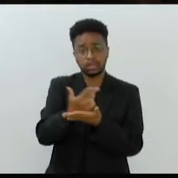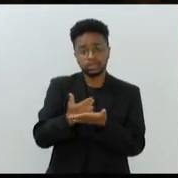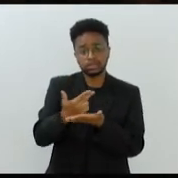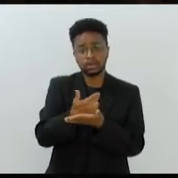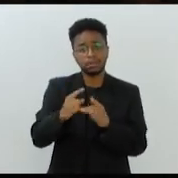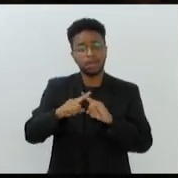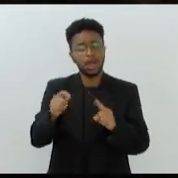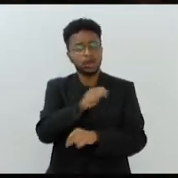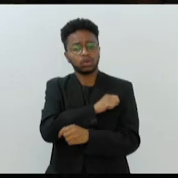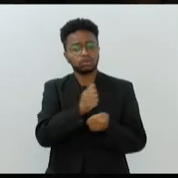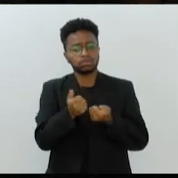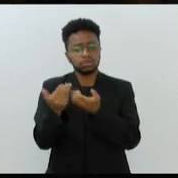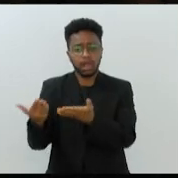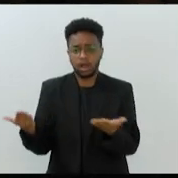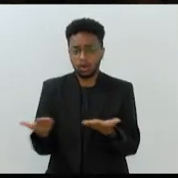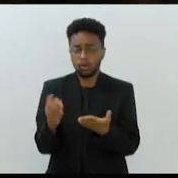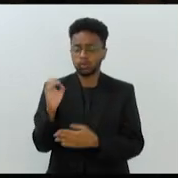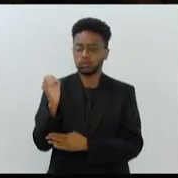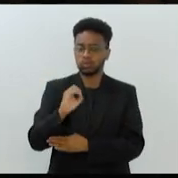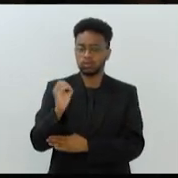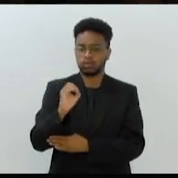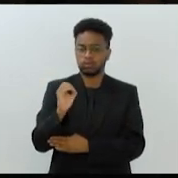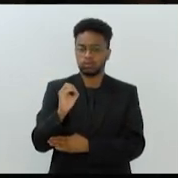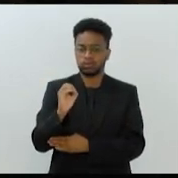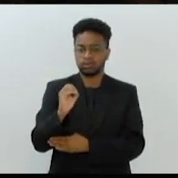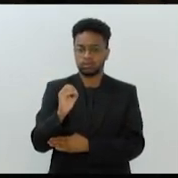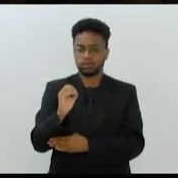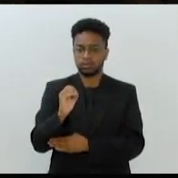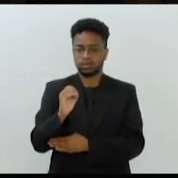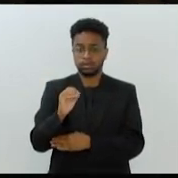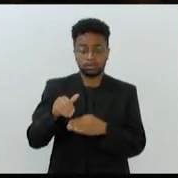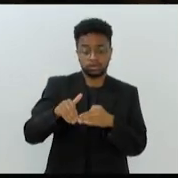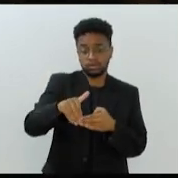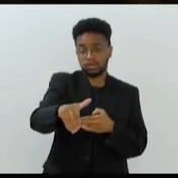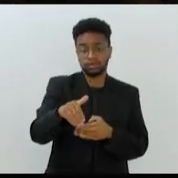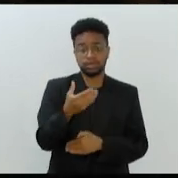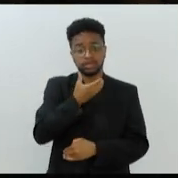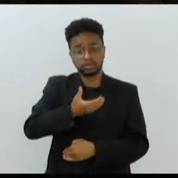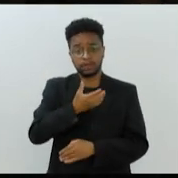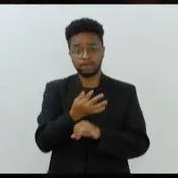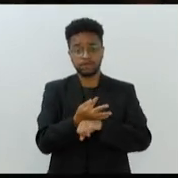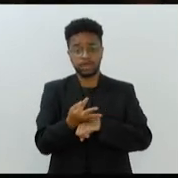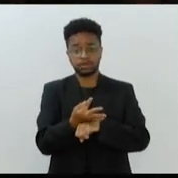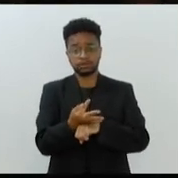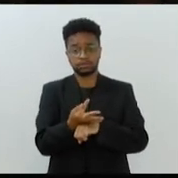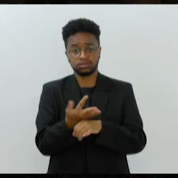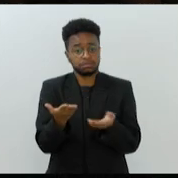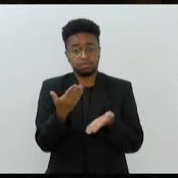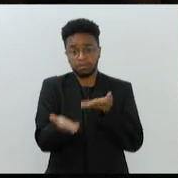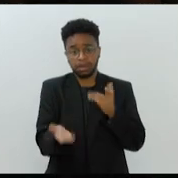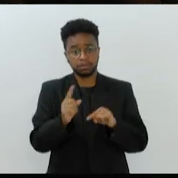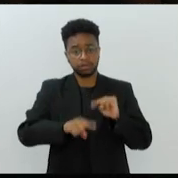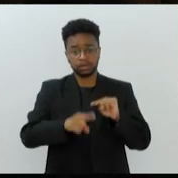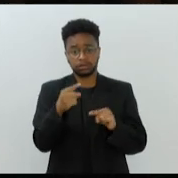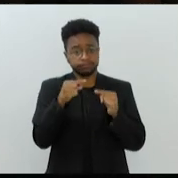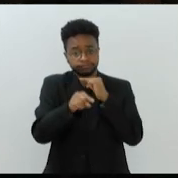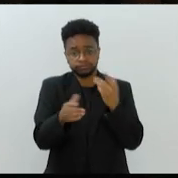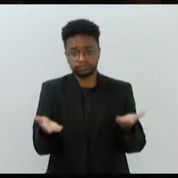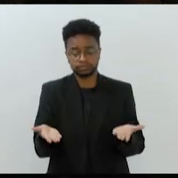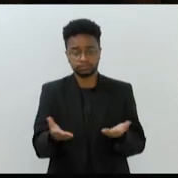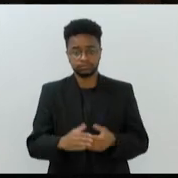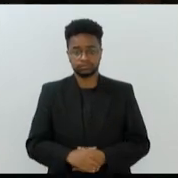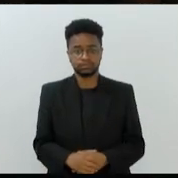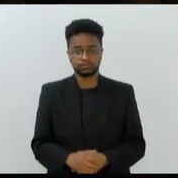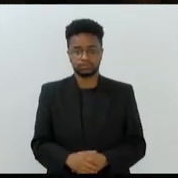alunos vão receber o kit escolar em outubro, vão entrar de férias no início de dezembro. O material vai se perder.